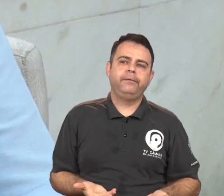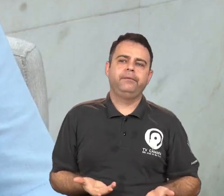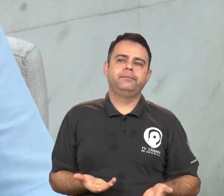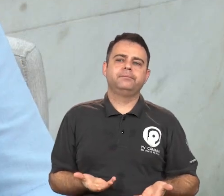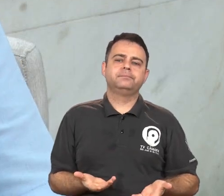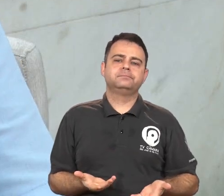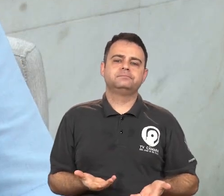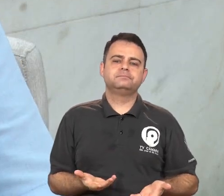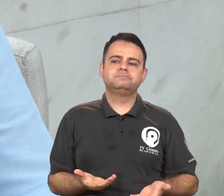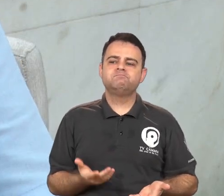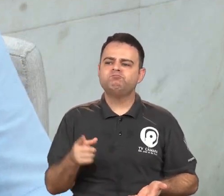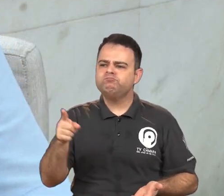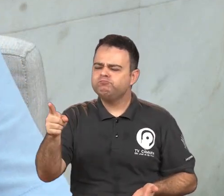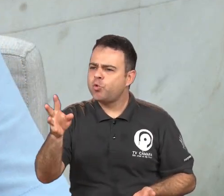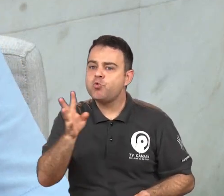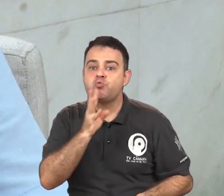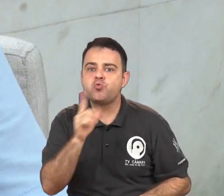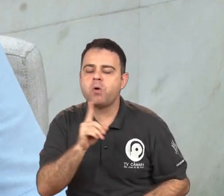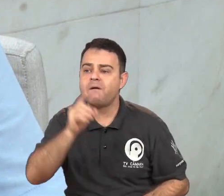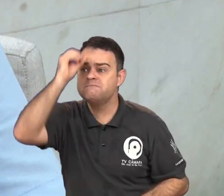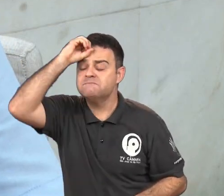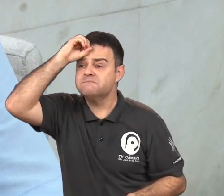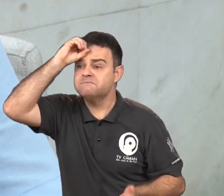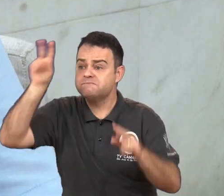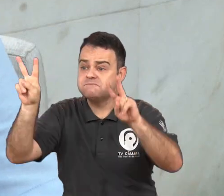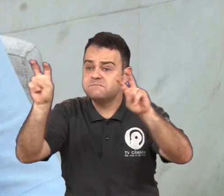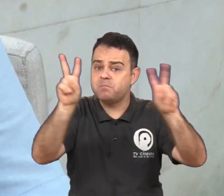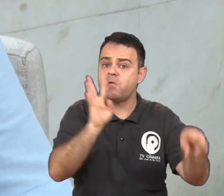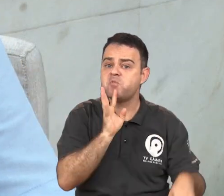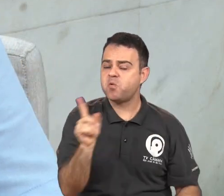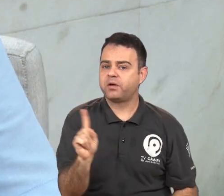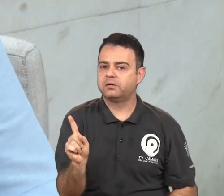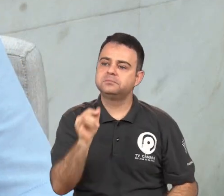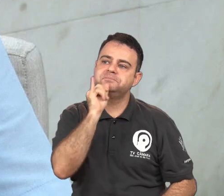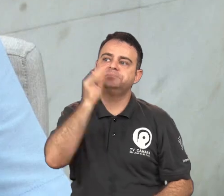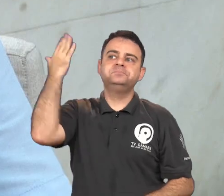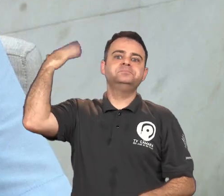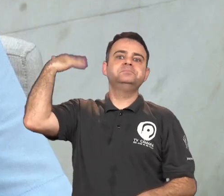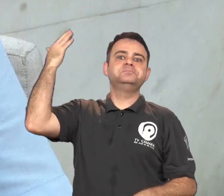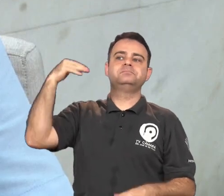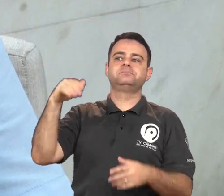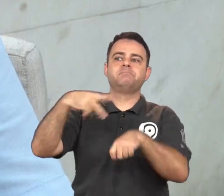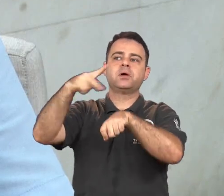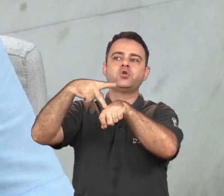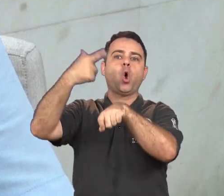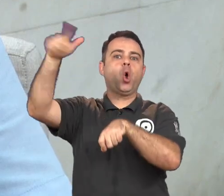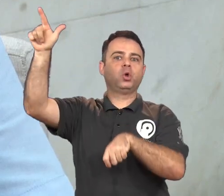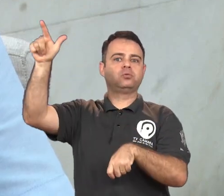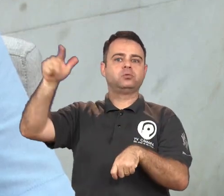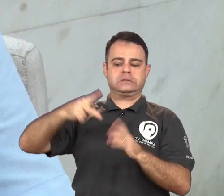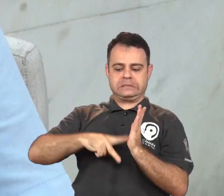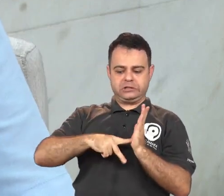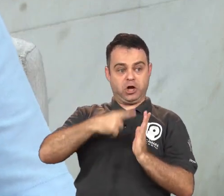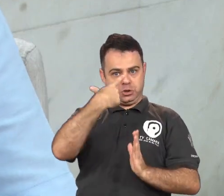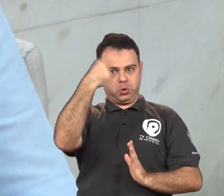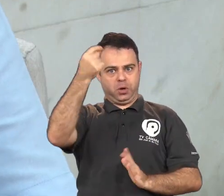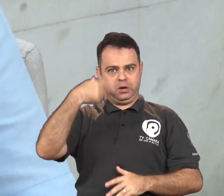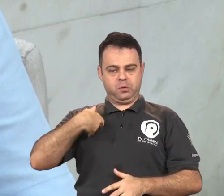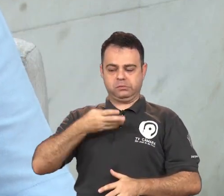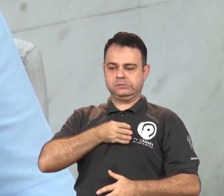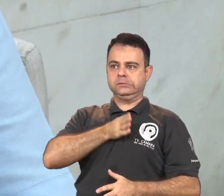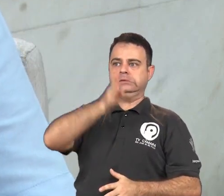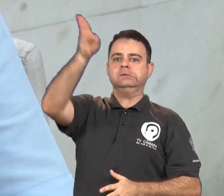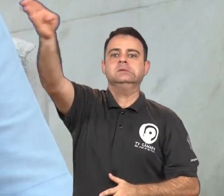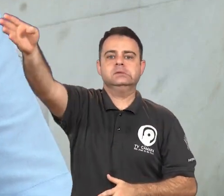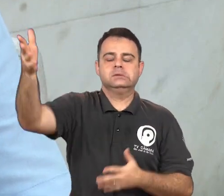você não ter conhecimento. Por exemplo, quando eu fui primeira vez fazer um trabalho sindical fora do país, eu fiquei